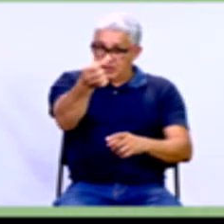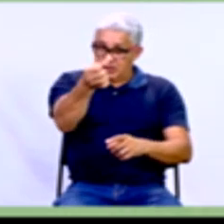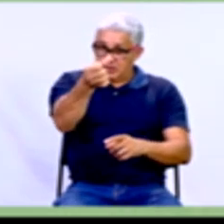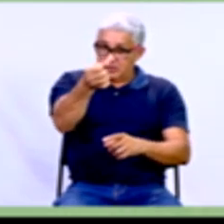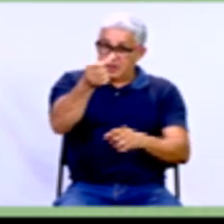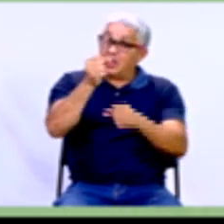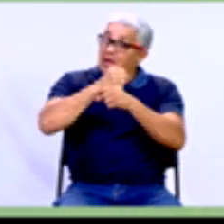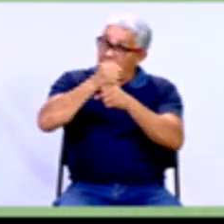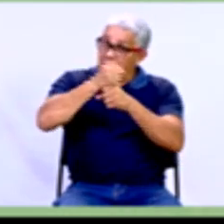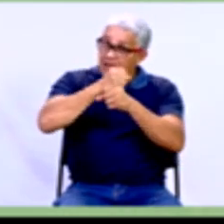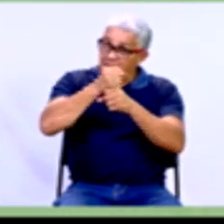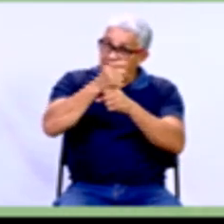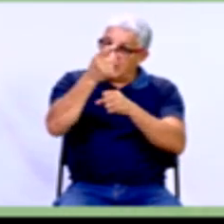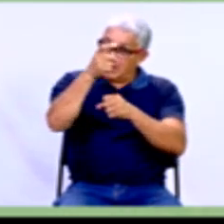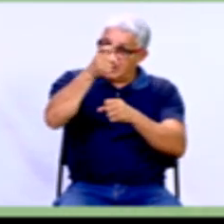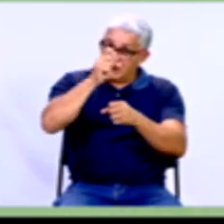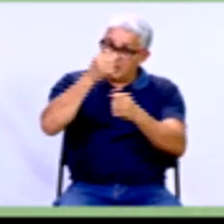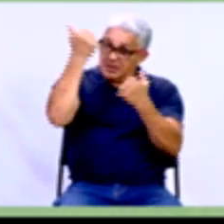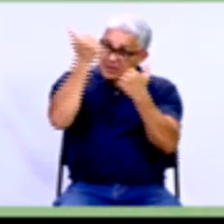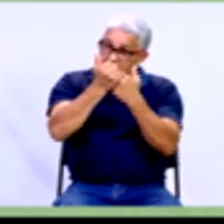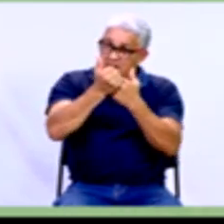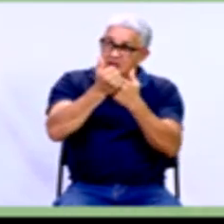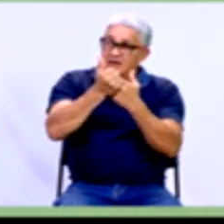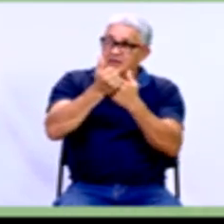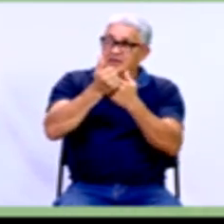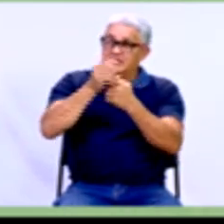estudou 16 anos. Então, vai ficar